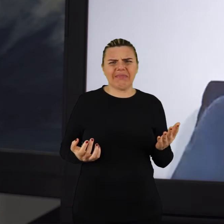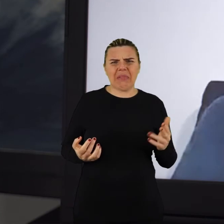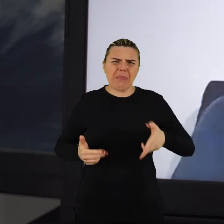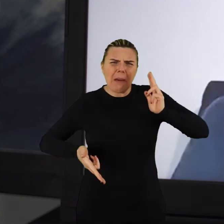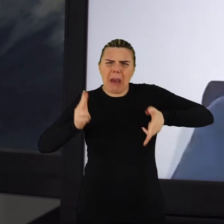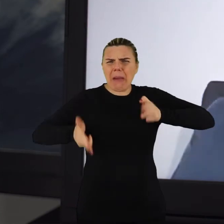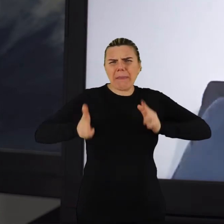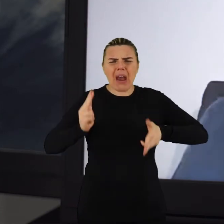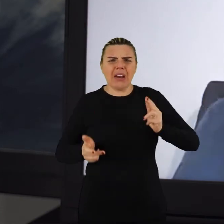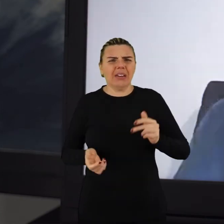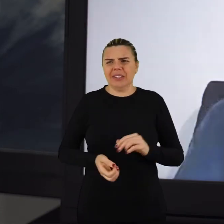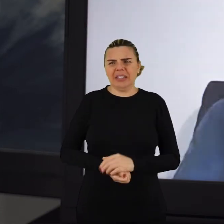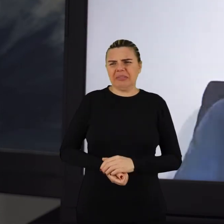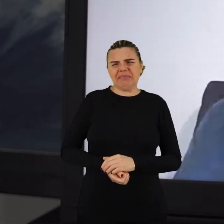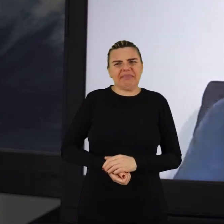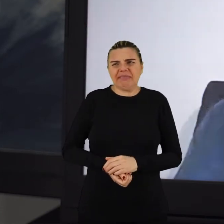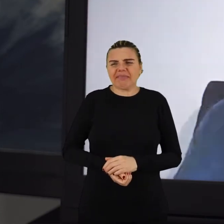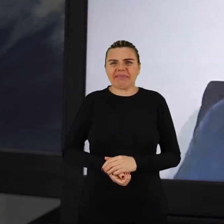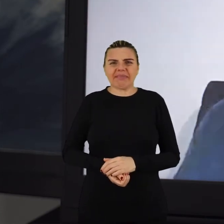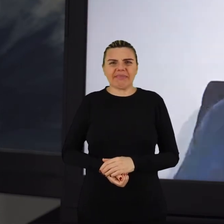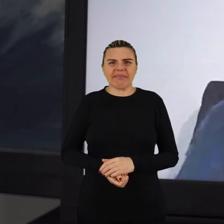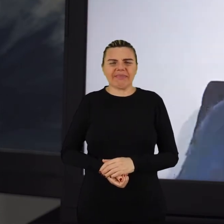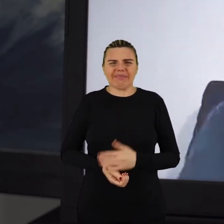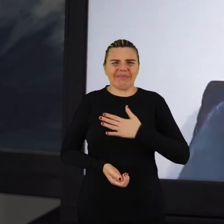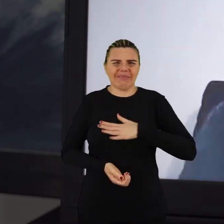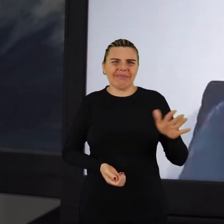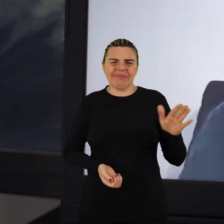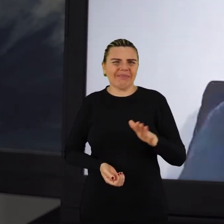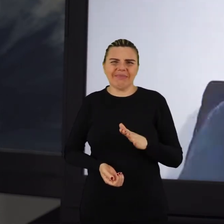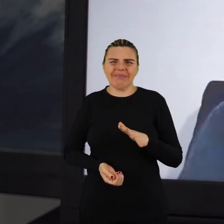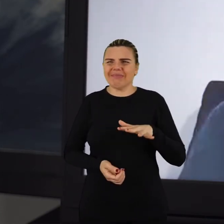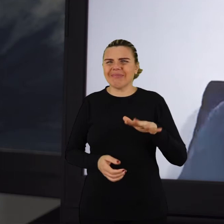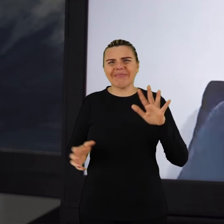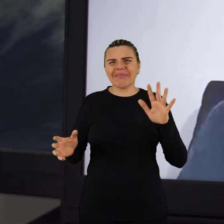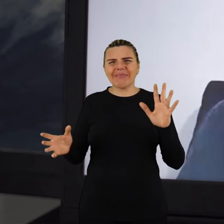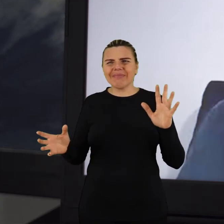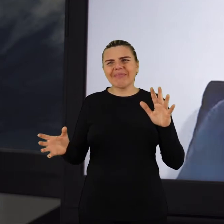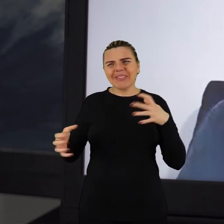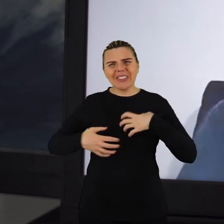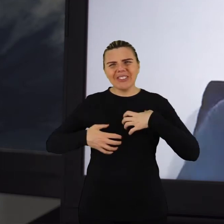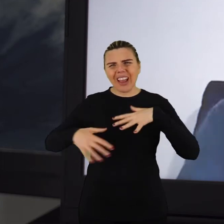atiravam para todo lado. Ansiosa, põe o cabelo atrás da orelha esquerda. Eu não gostava do clima e